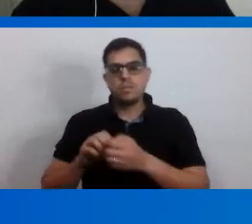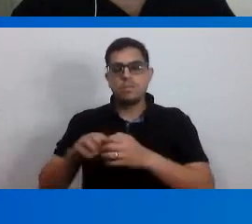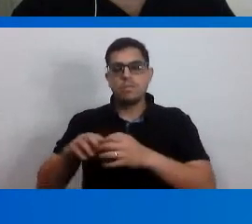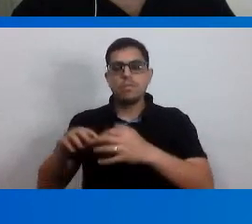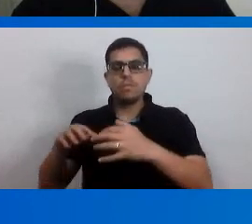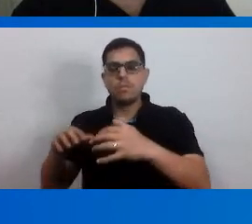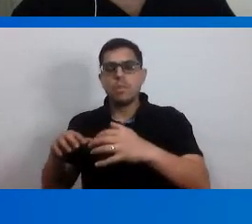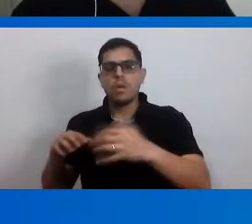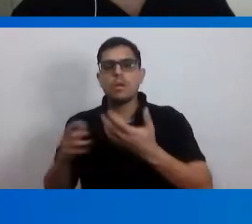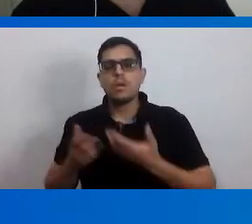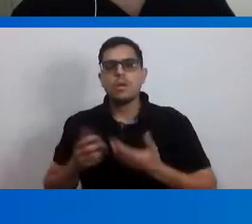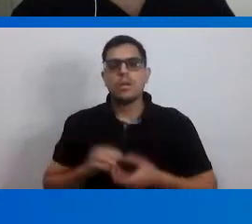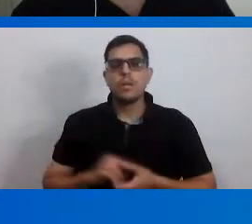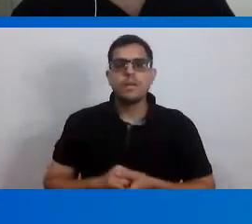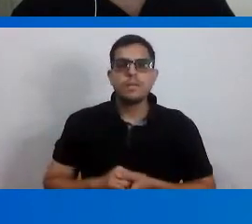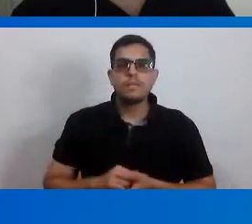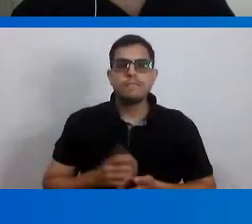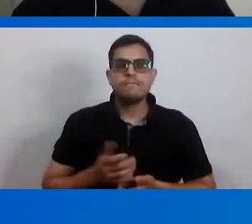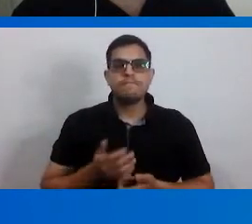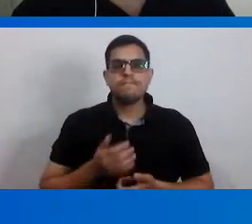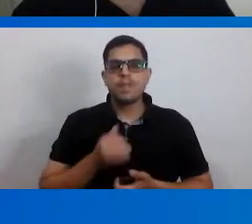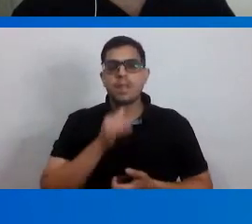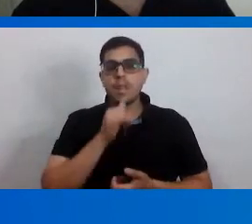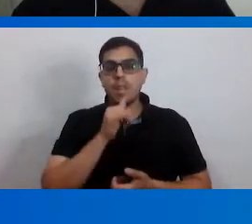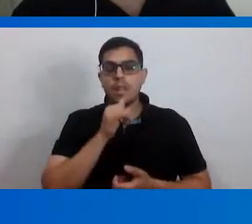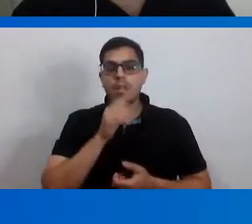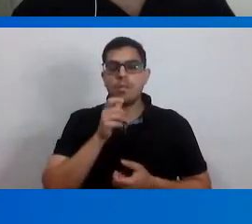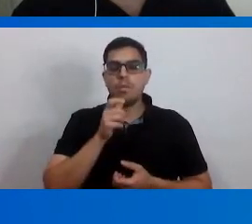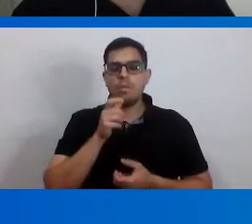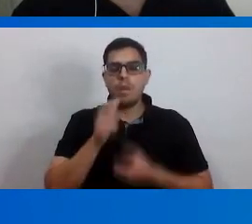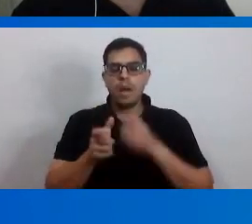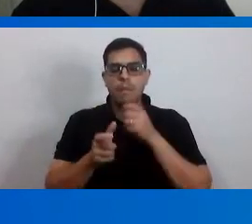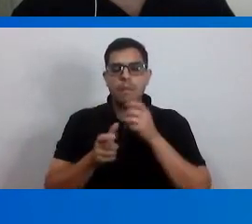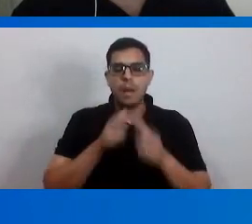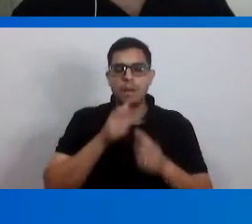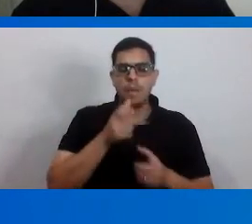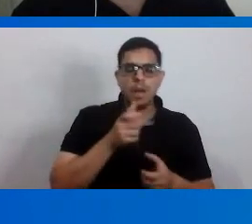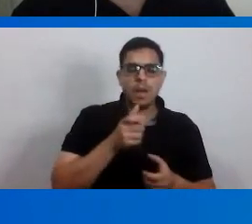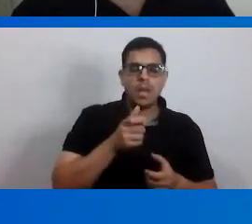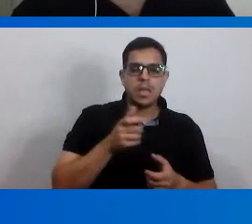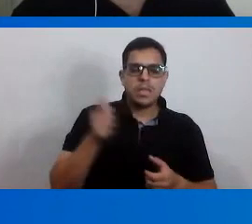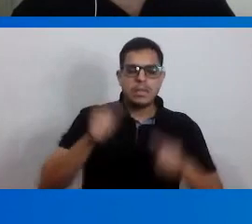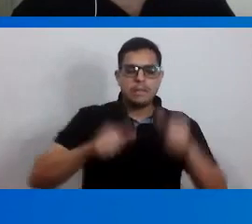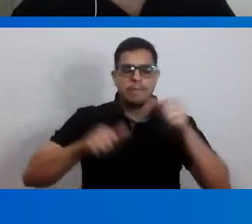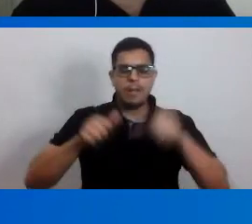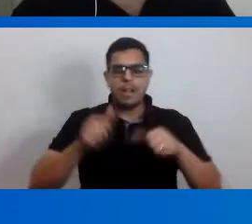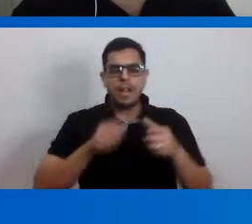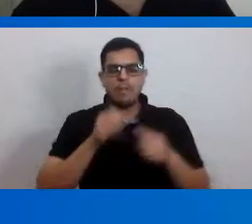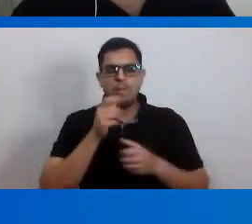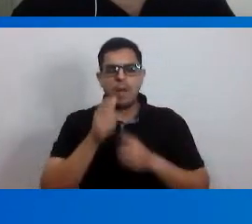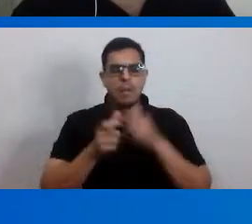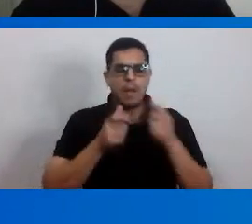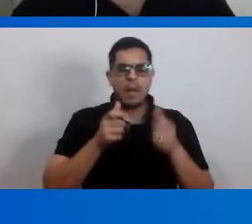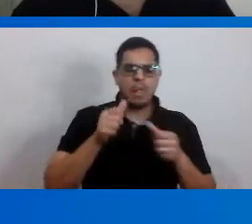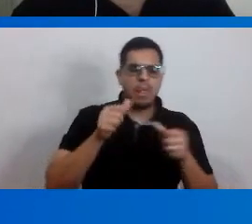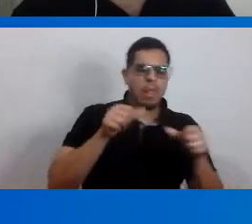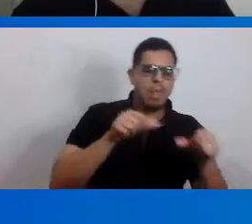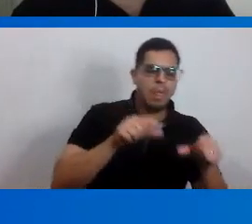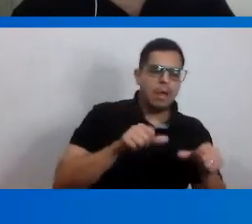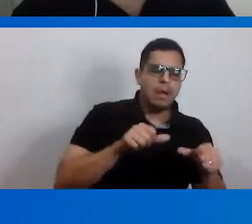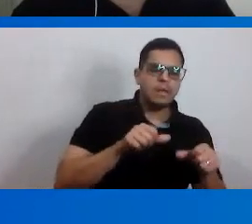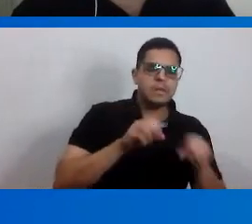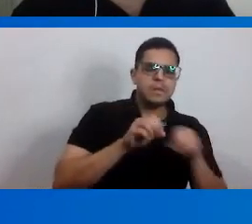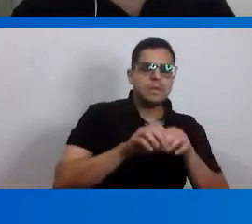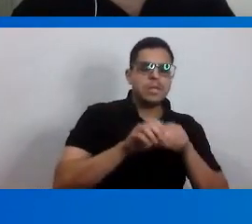em que a gente pode criticar sim isso porque de fato pode não ter sido bom a gente pode comemorar porque